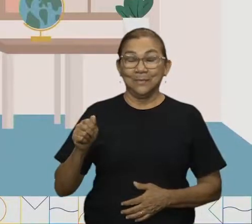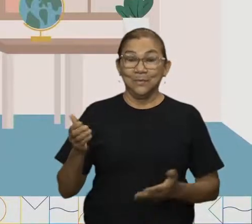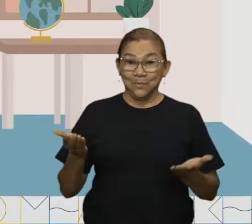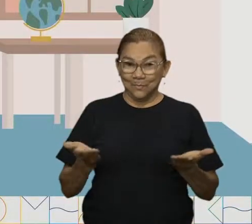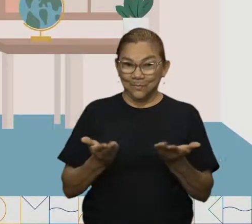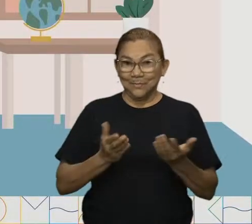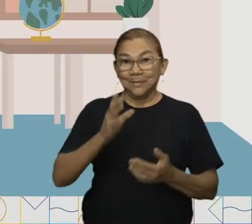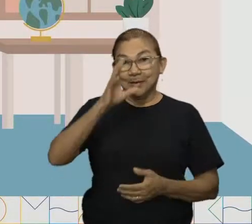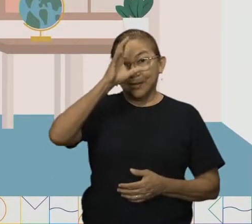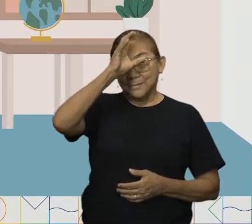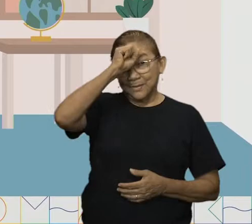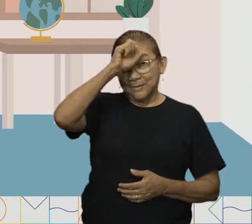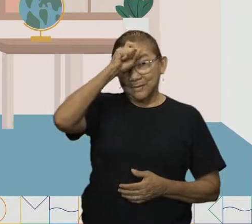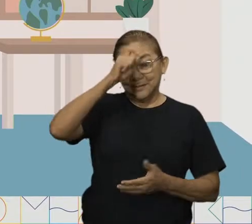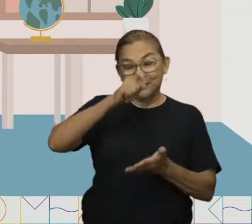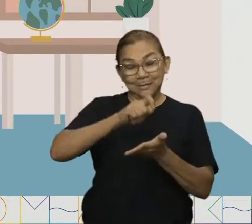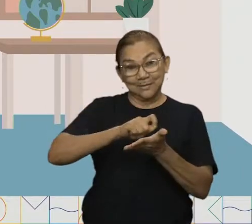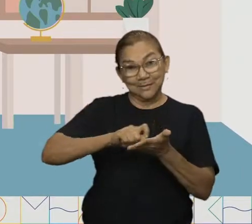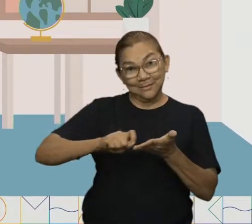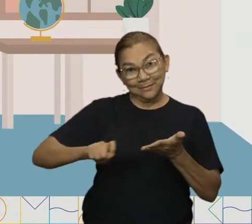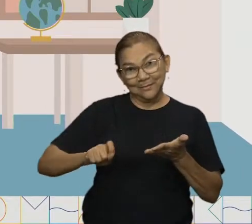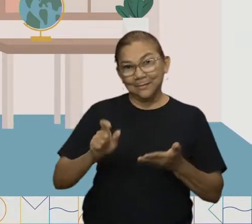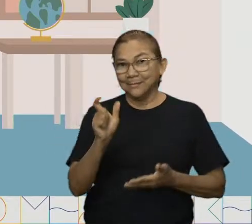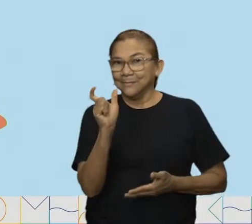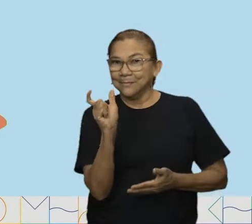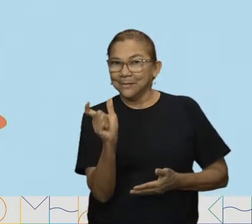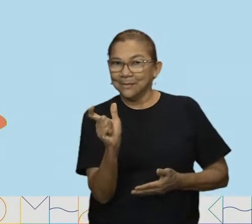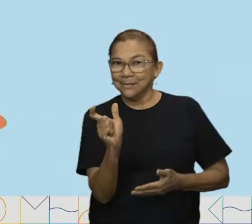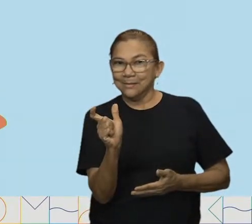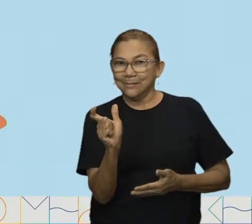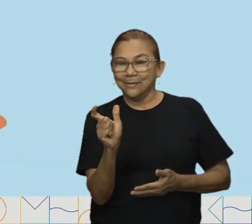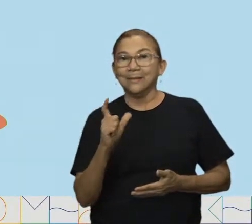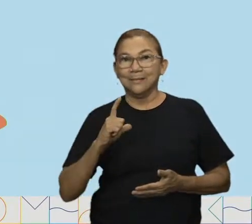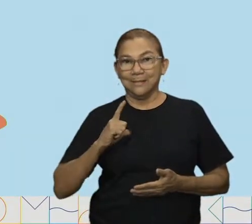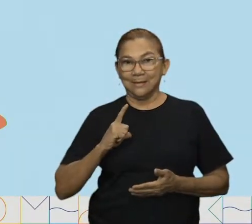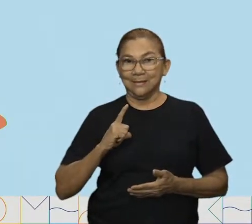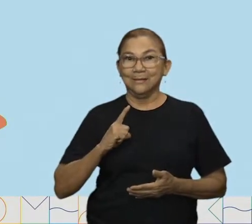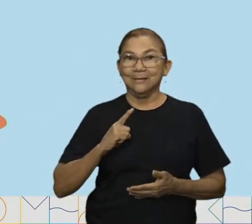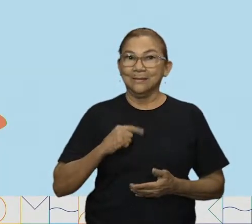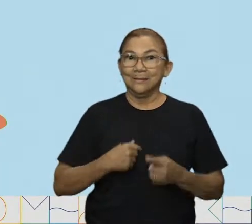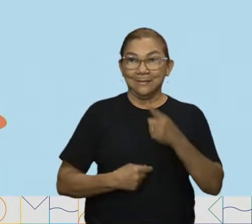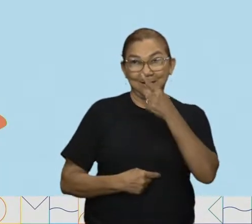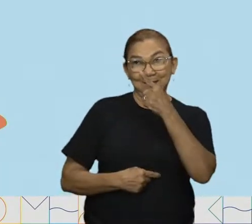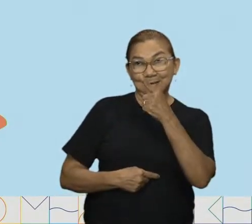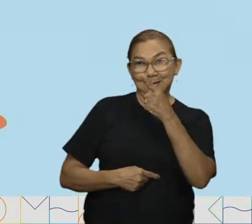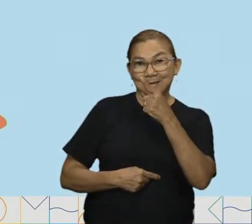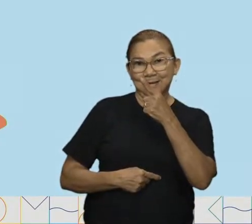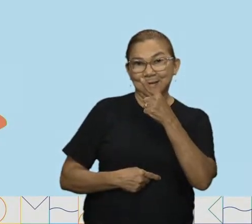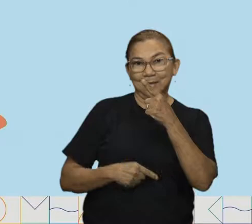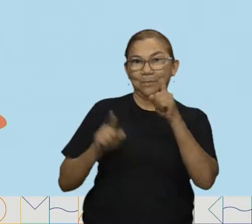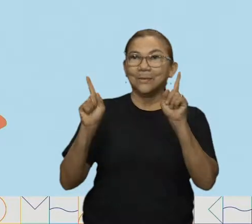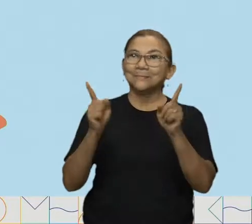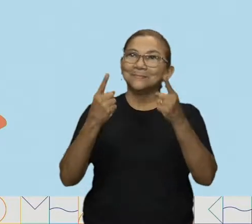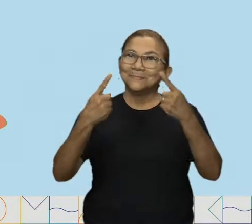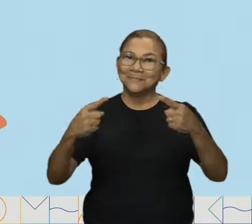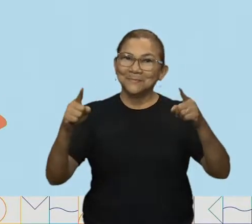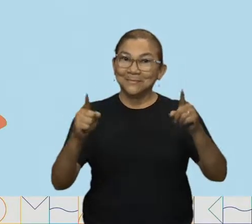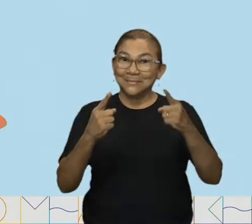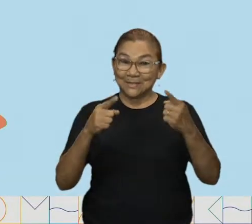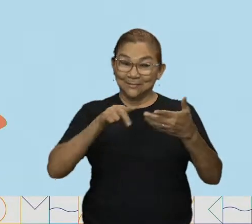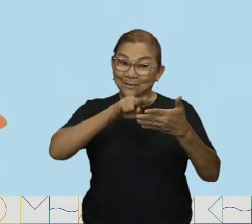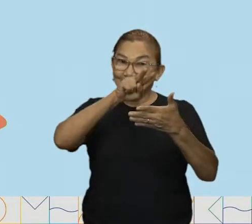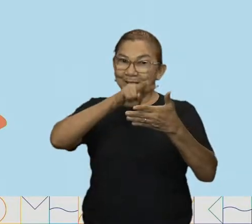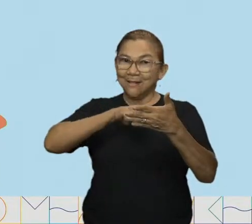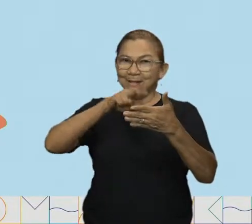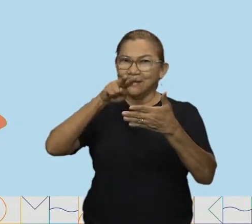Hoje iremos estudar sobre ortografia das palavras. Nós temos aqui uma cantiga que eu vou ler para vocês. E eu gostaria muito que